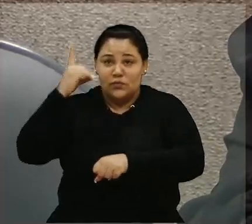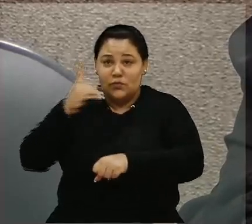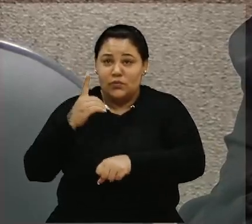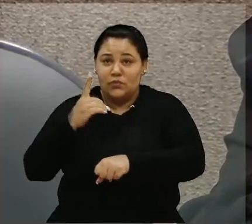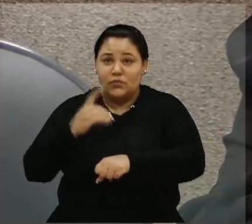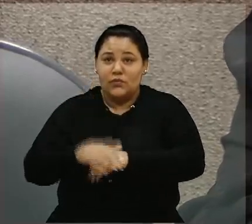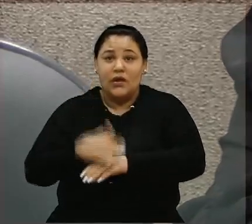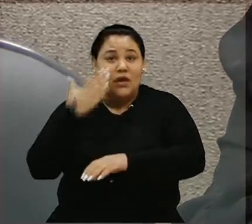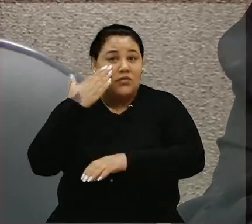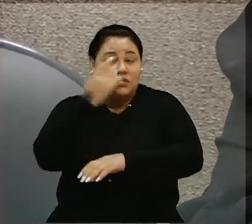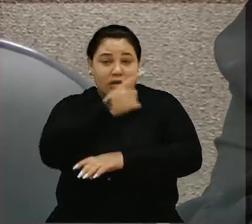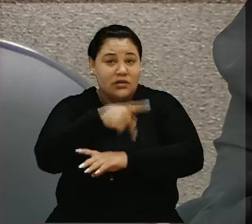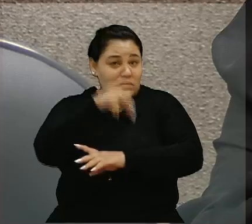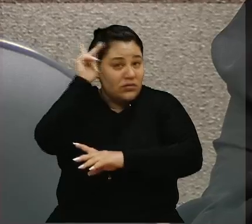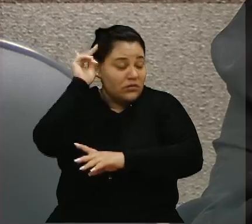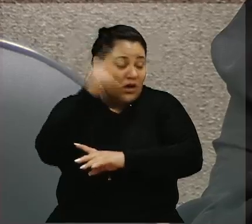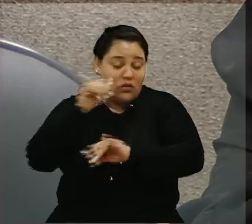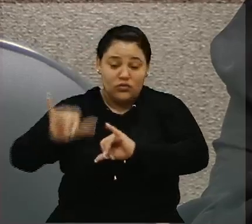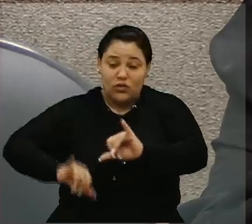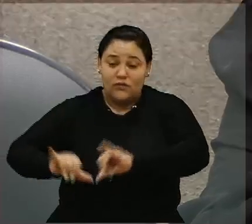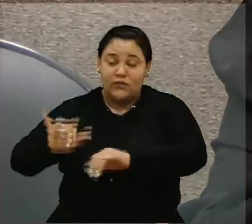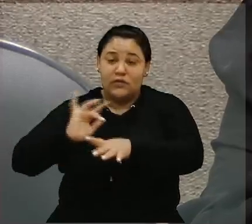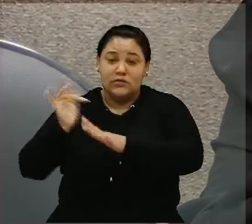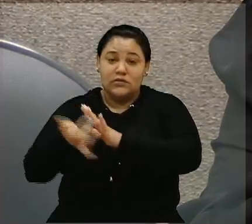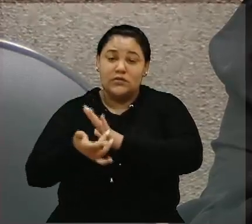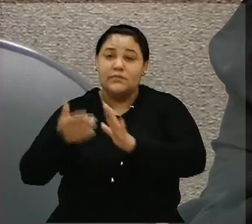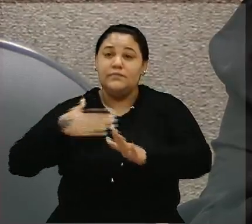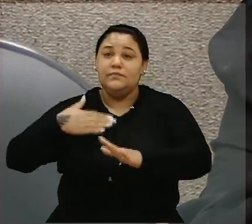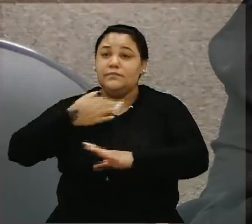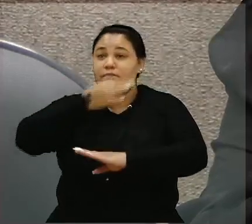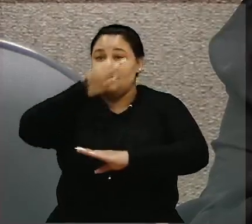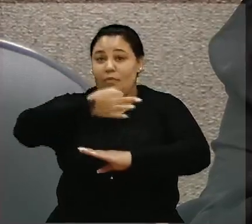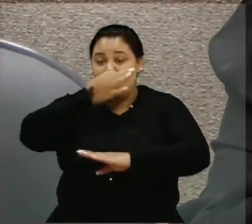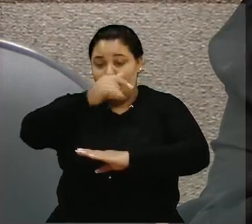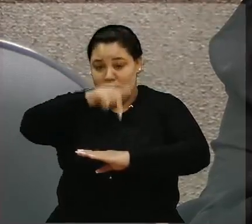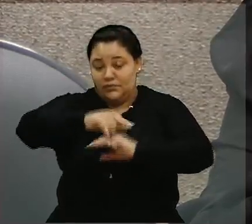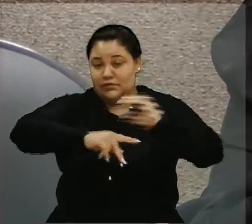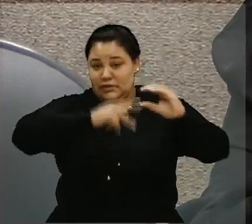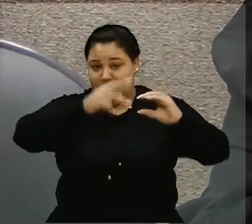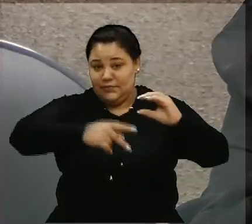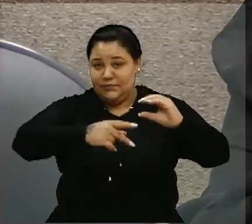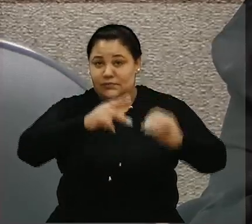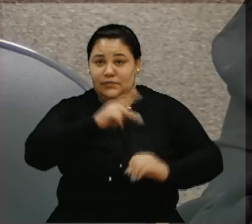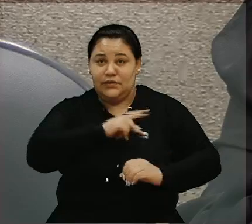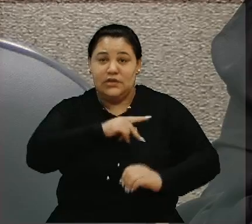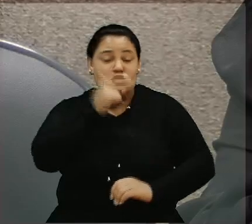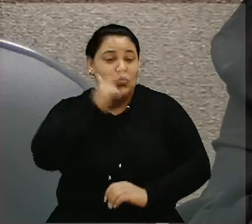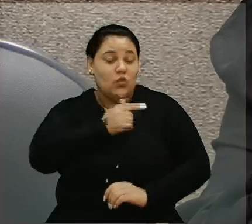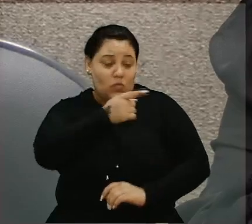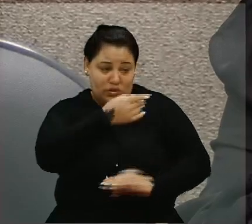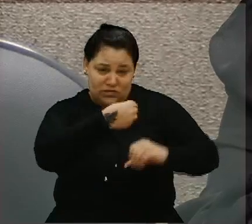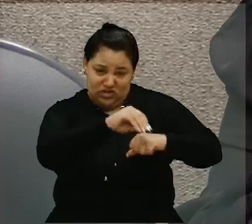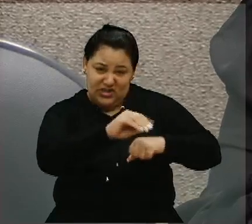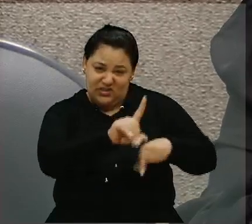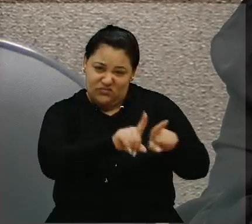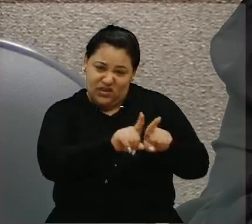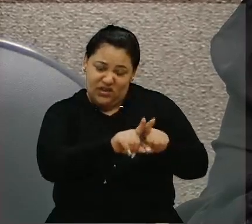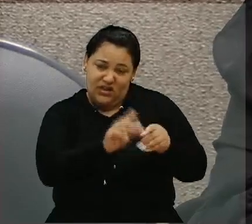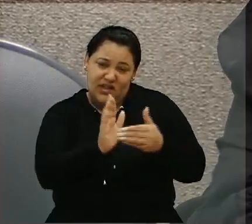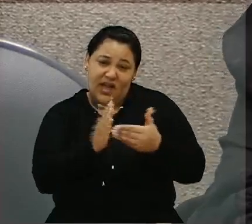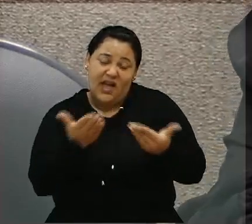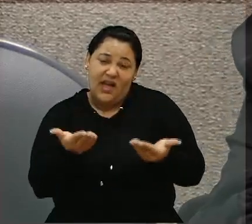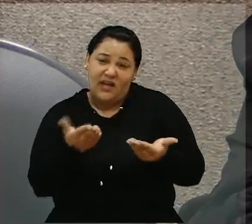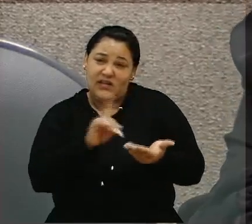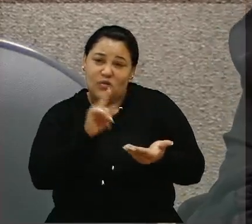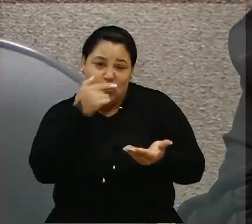sofre bastante isso na rede social, e a minha sugestão da Câmara, para o presidente Lucas até mesmo, daqui a pouco, se não